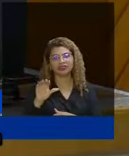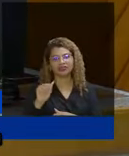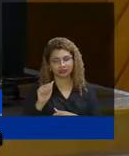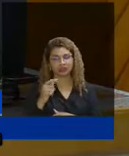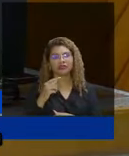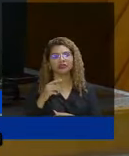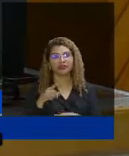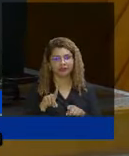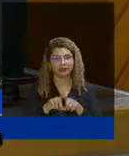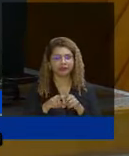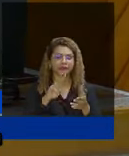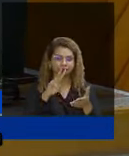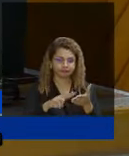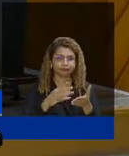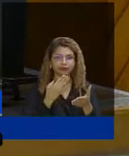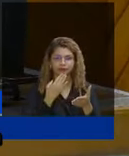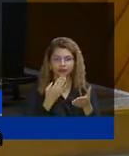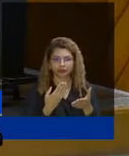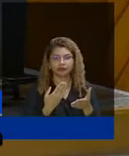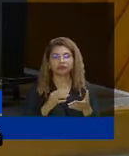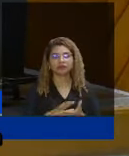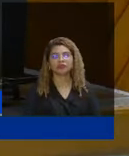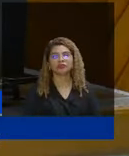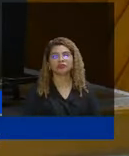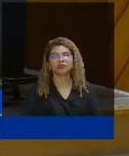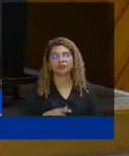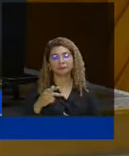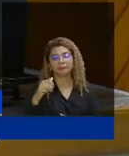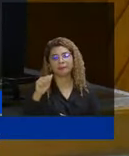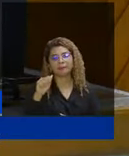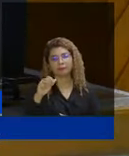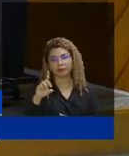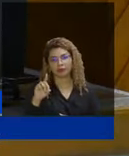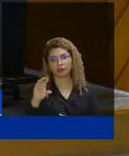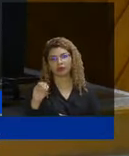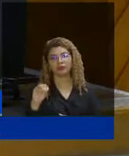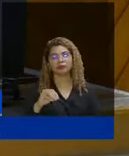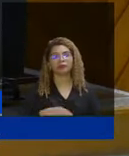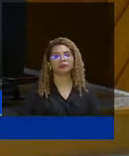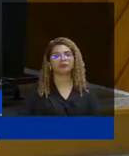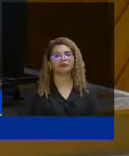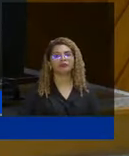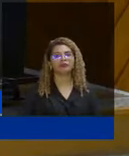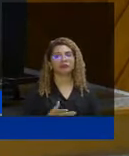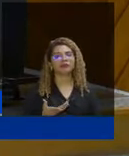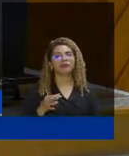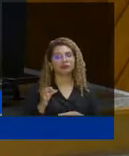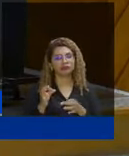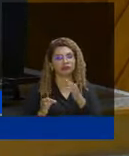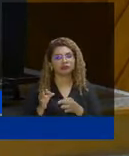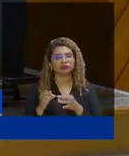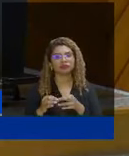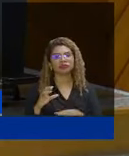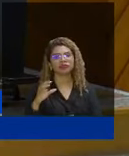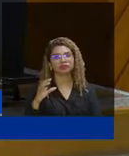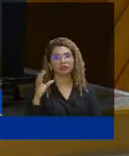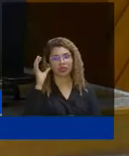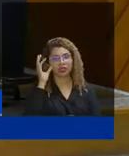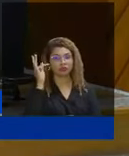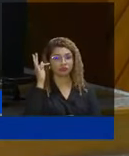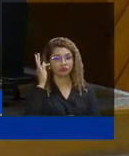pediu vista a juíza Tina Souza e Paula Santos, pediu vista o juiz Carlos Fernando, Rivaldo Valente e